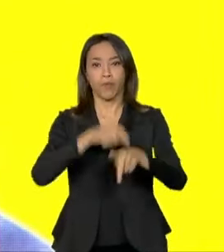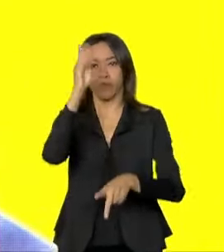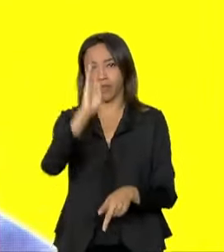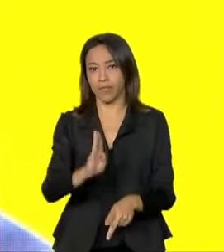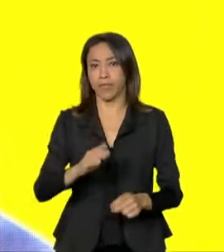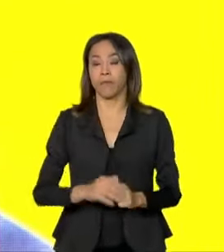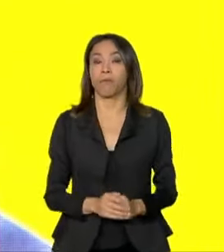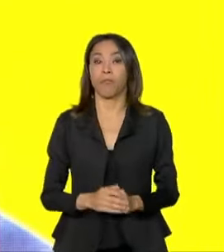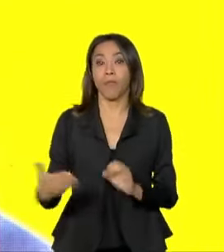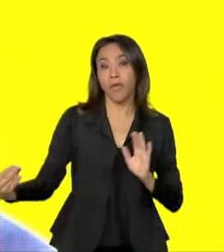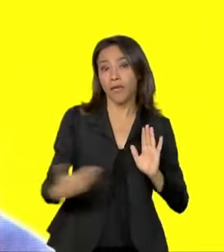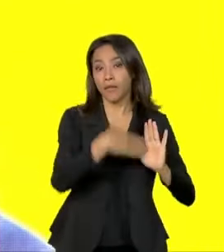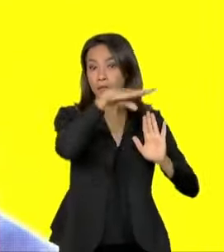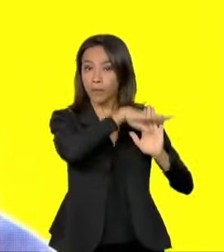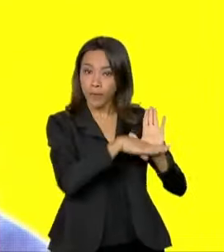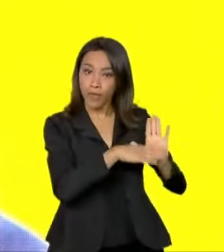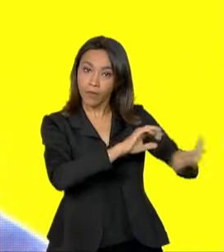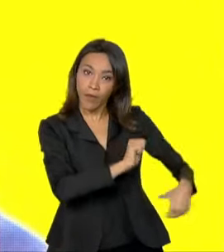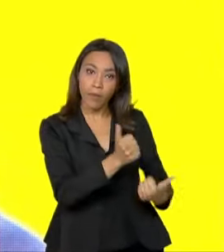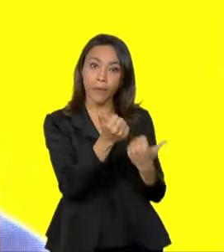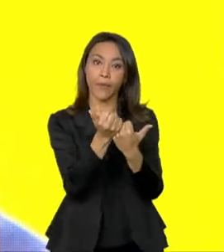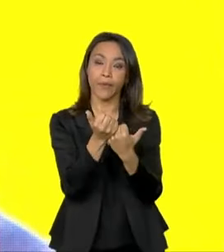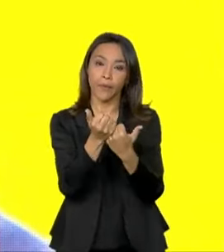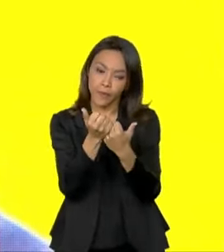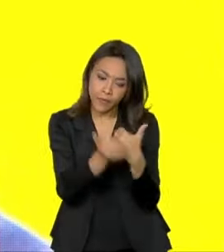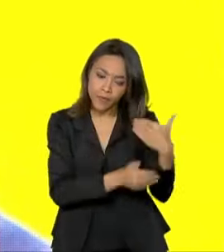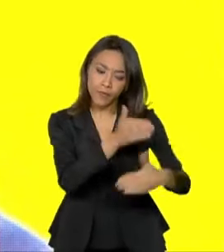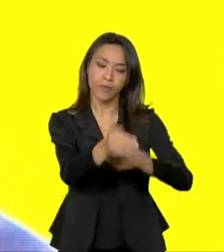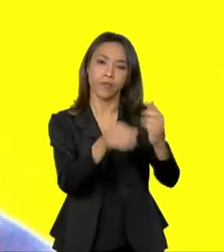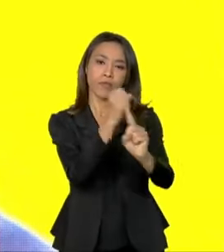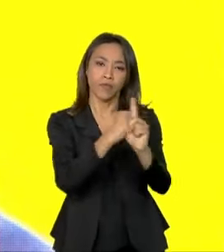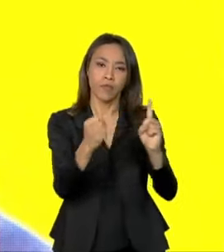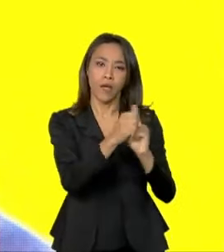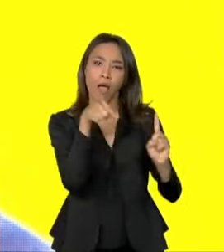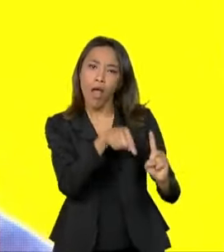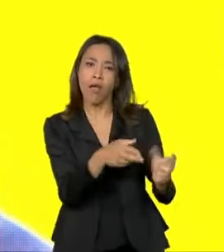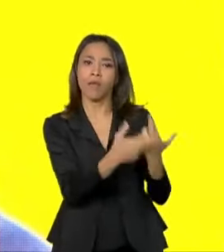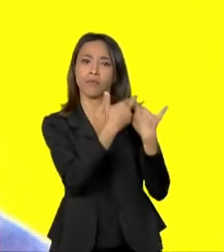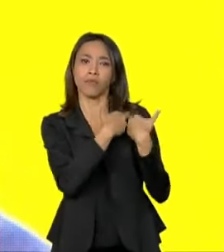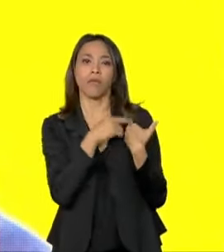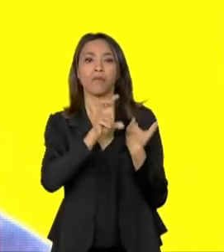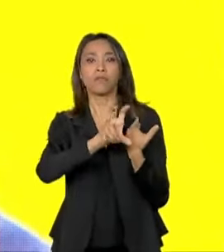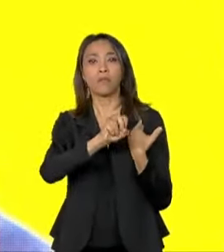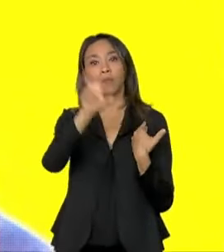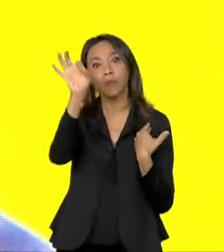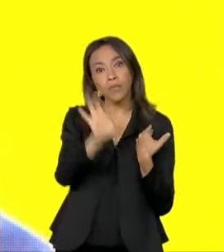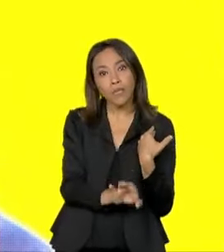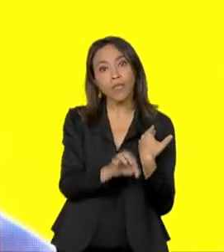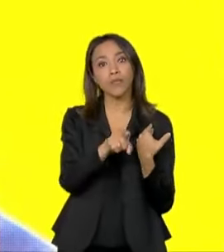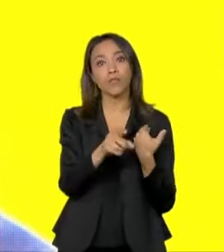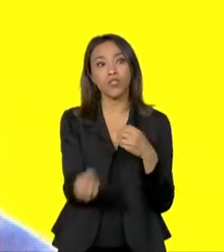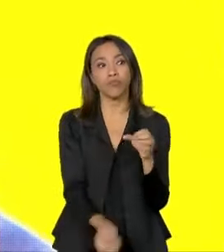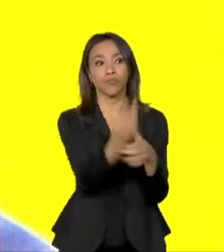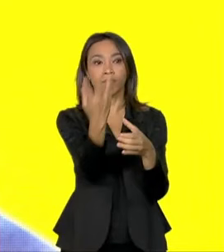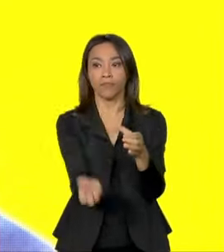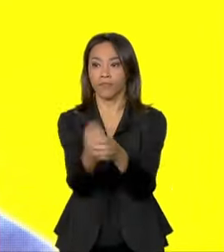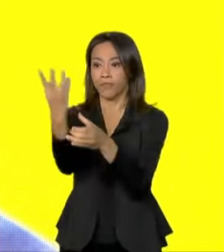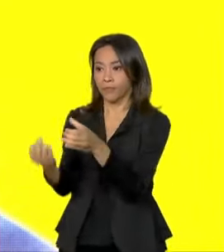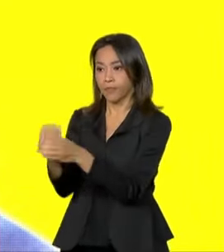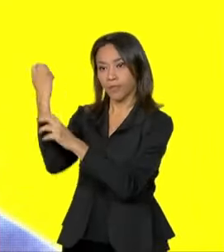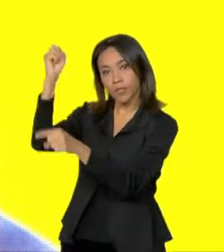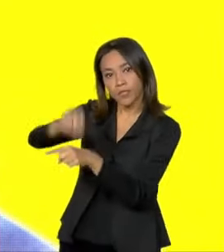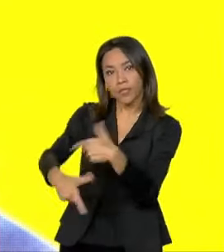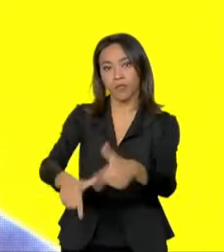e promove desenvolvimento social. É responsável por mais de 50% dos empregos formais gerados nesse país,